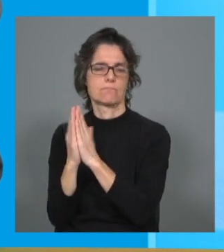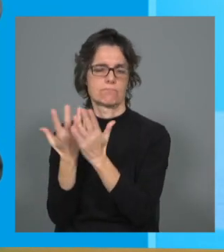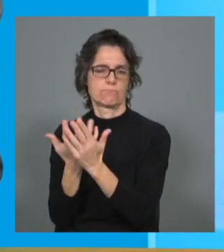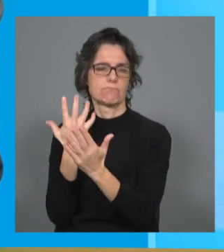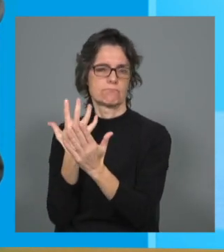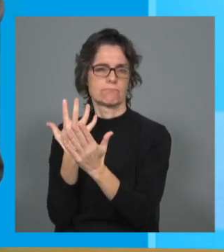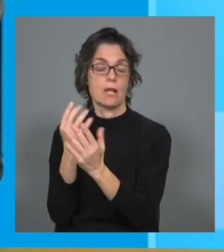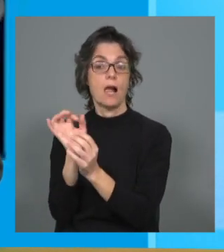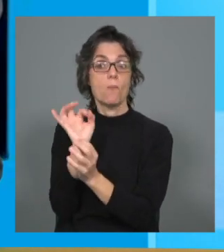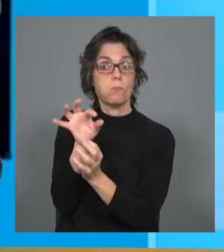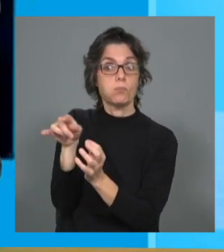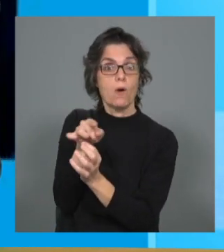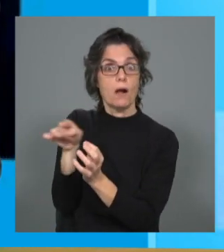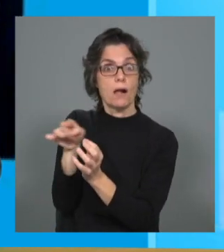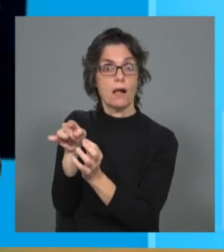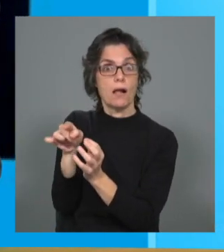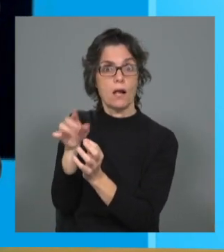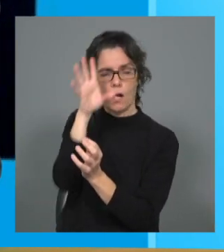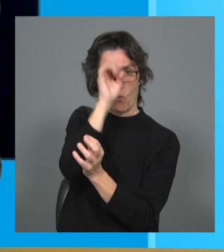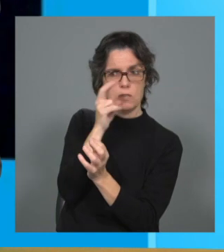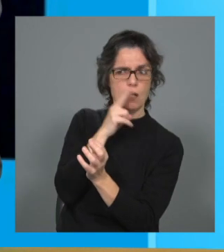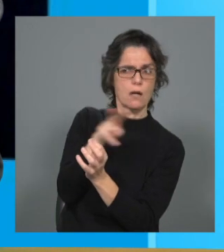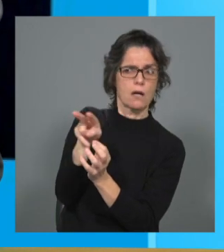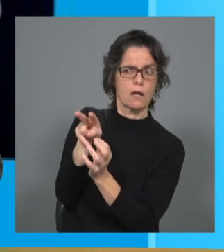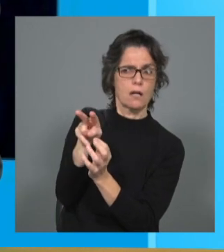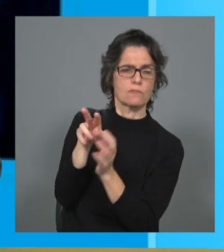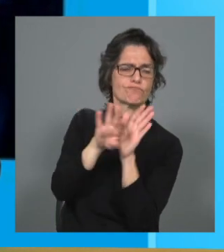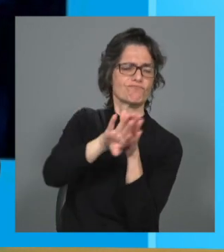cujo contributo o Estado nem sempre reconhece. E isto é